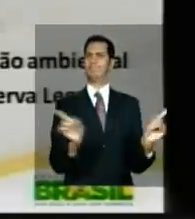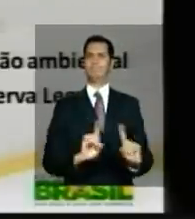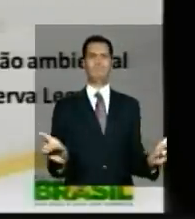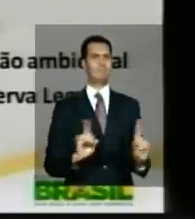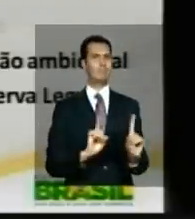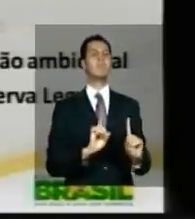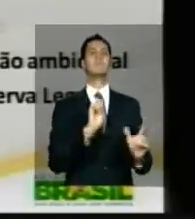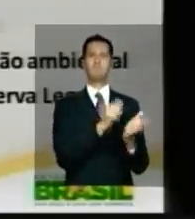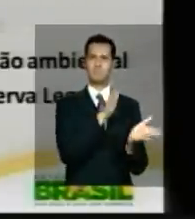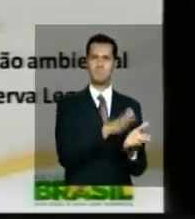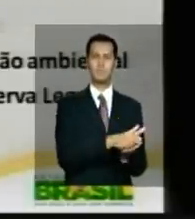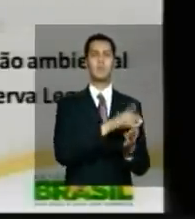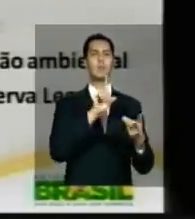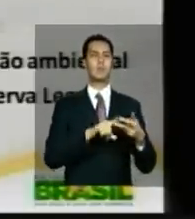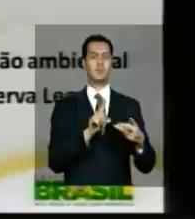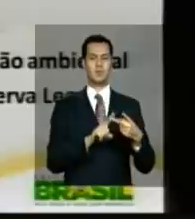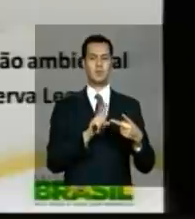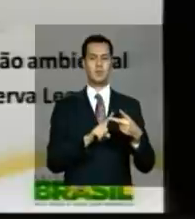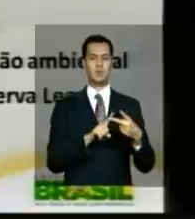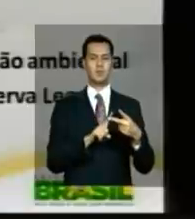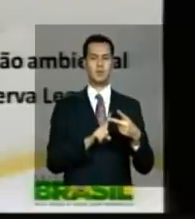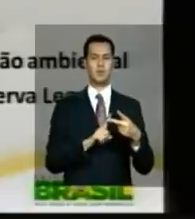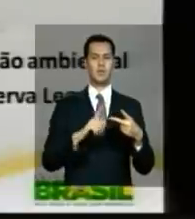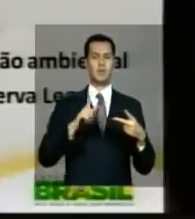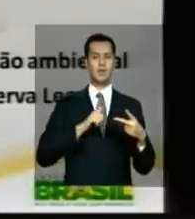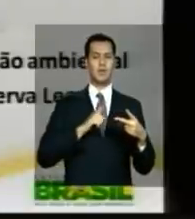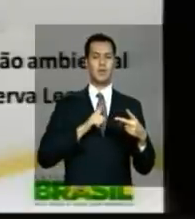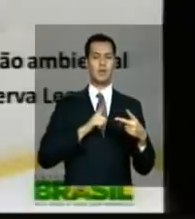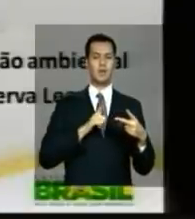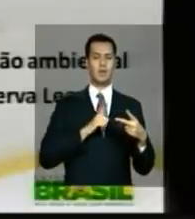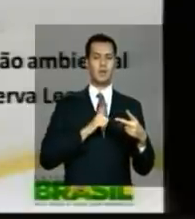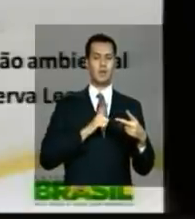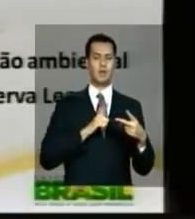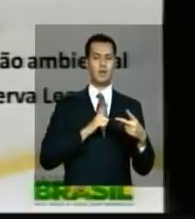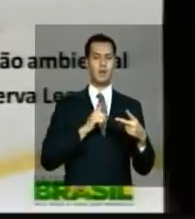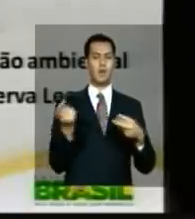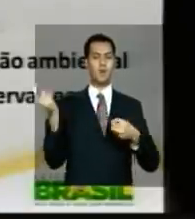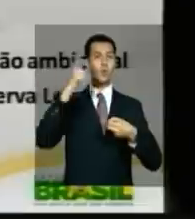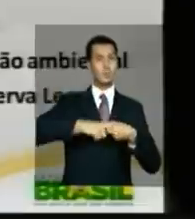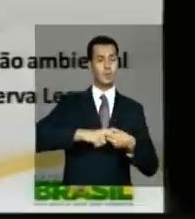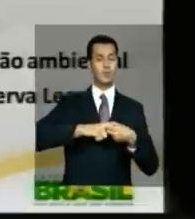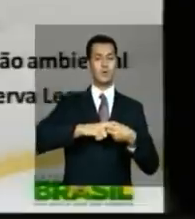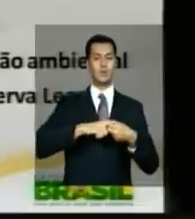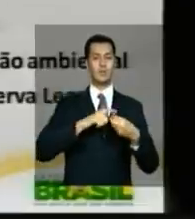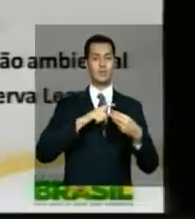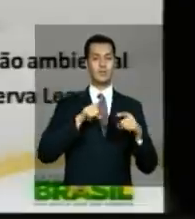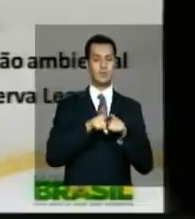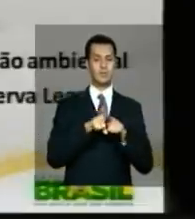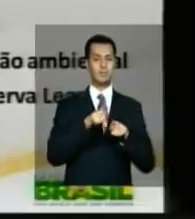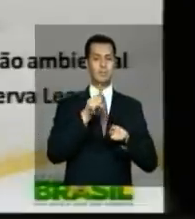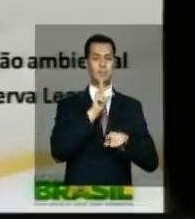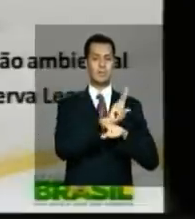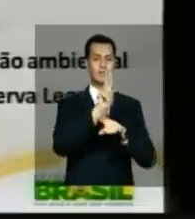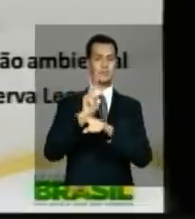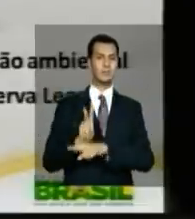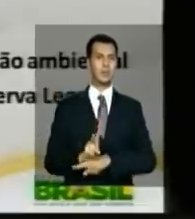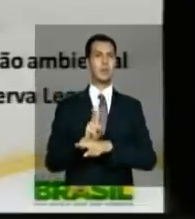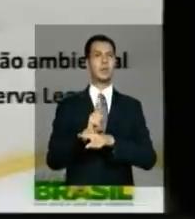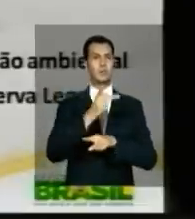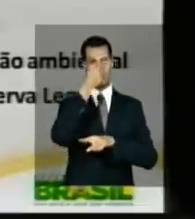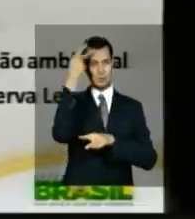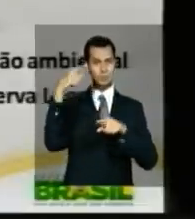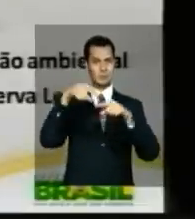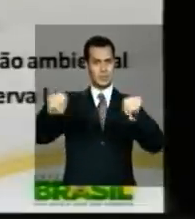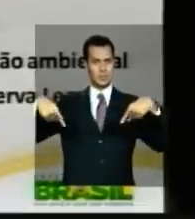proprietários responsabilizar todos pela recuperação ambiental todos terão que